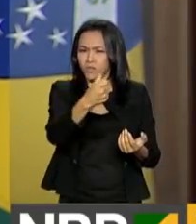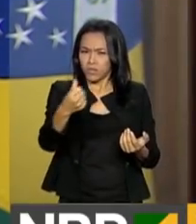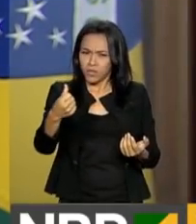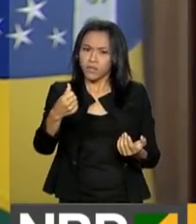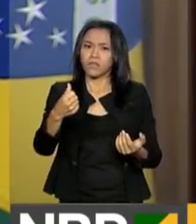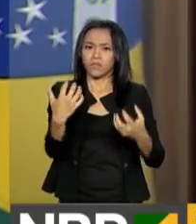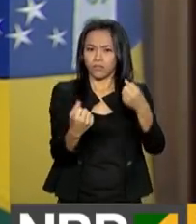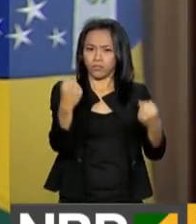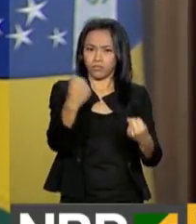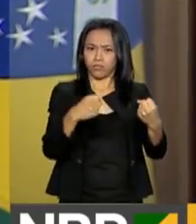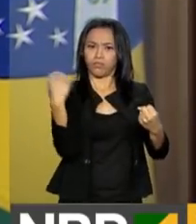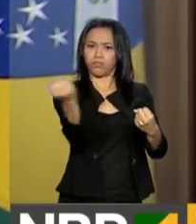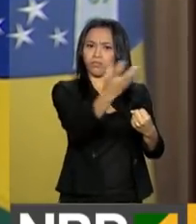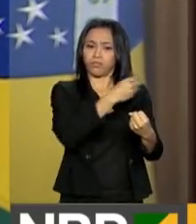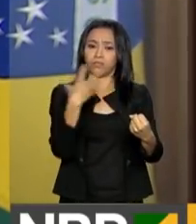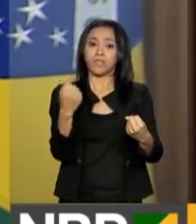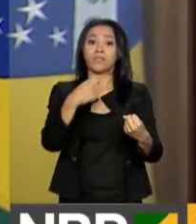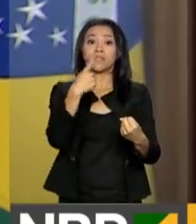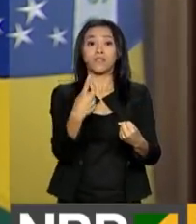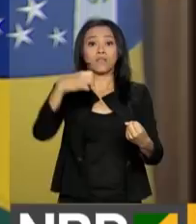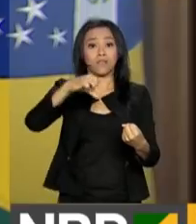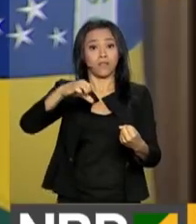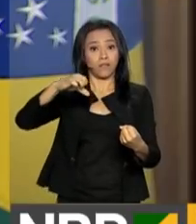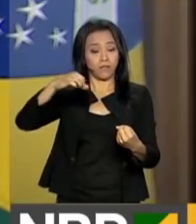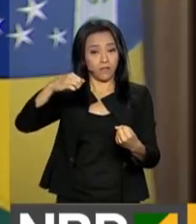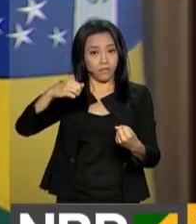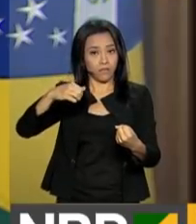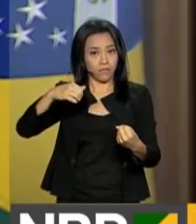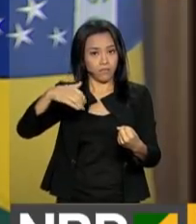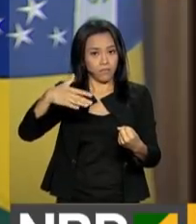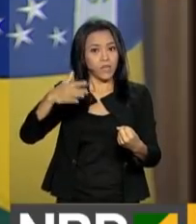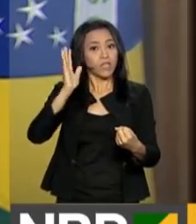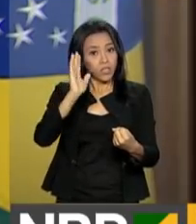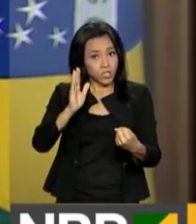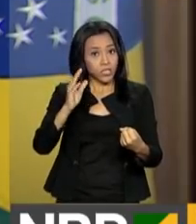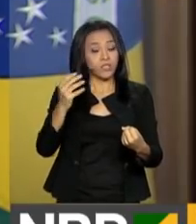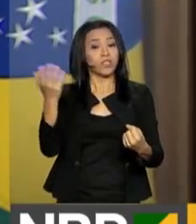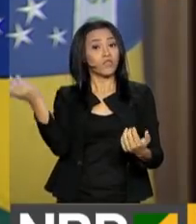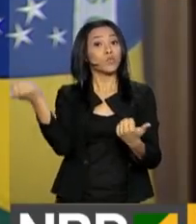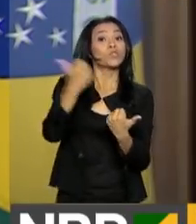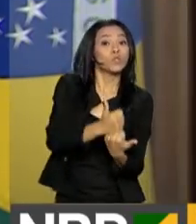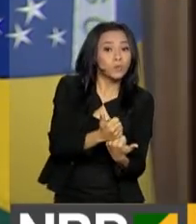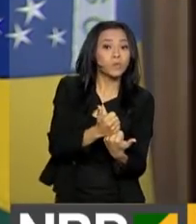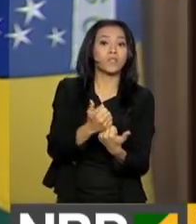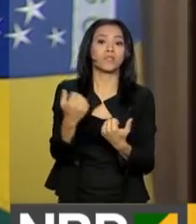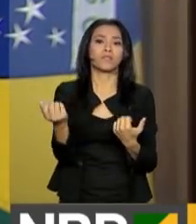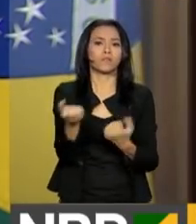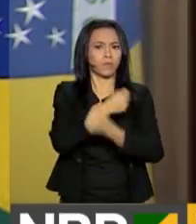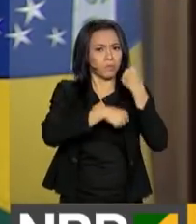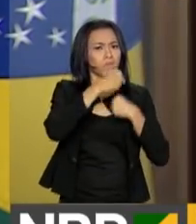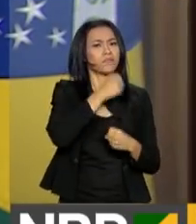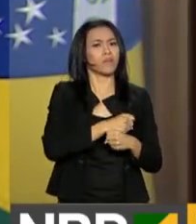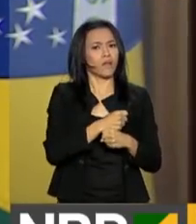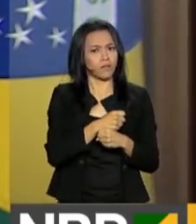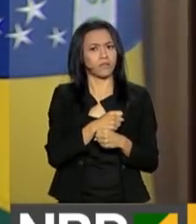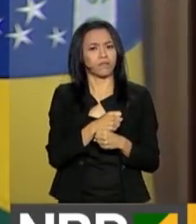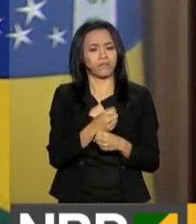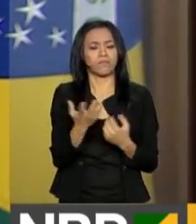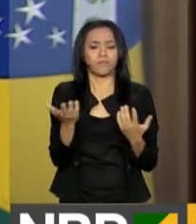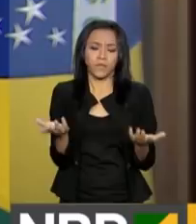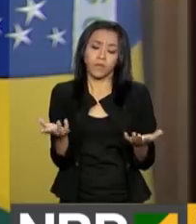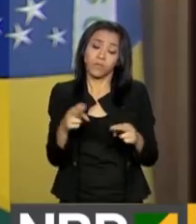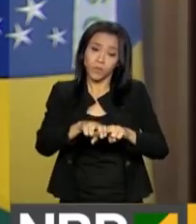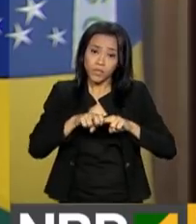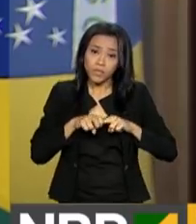862 ambulâncias do samu que já foram substituídas no ano passado portanto